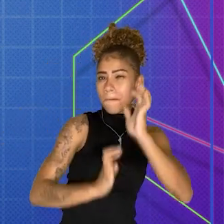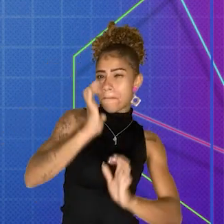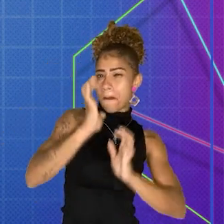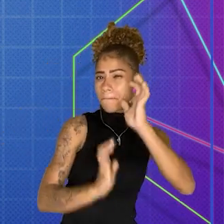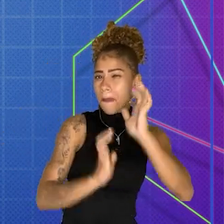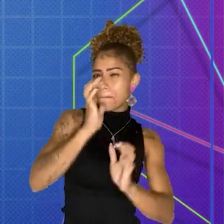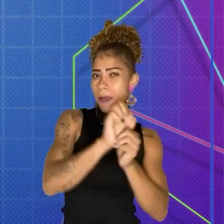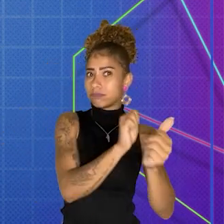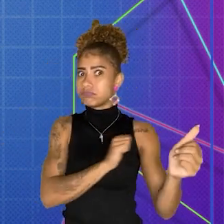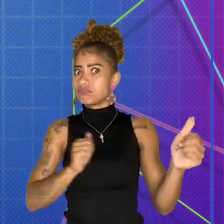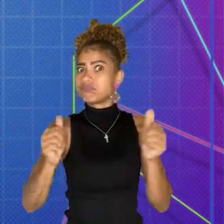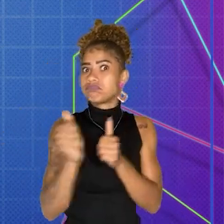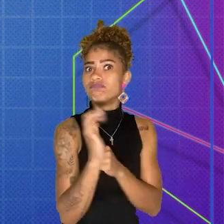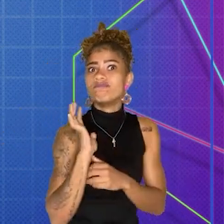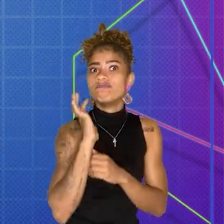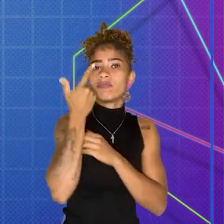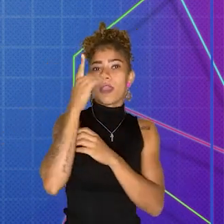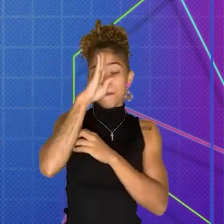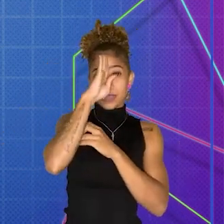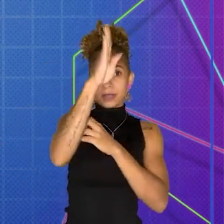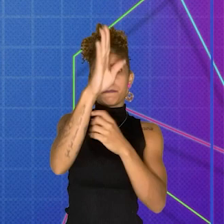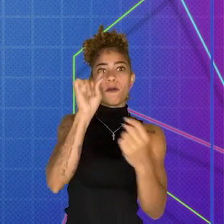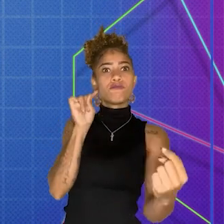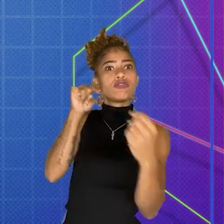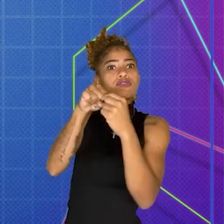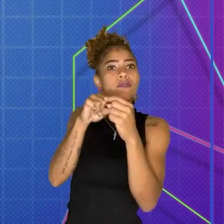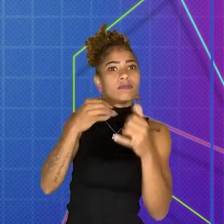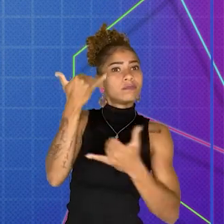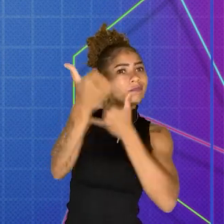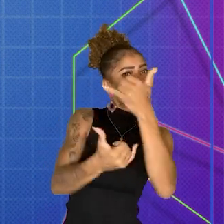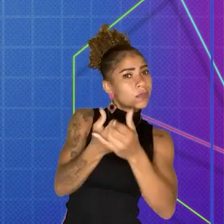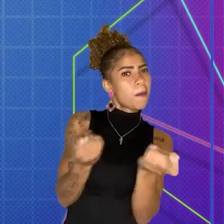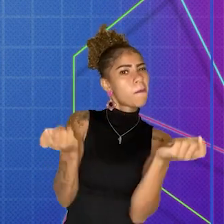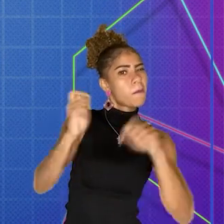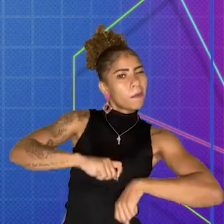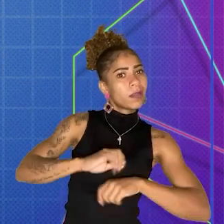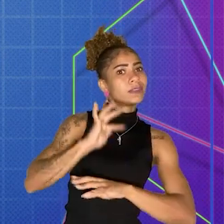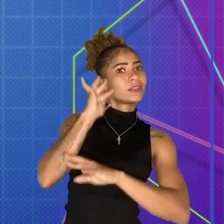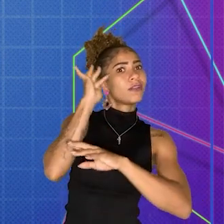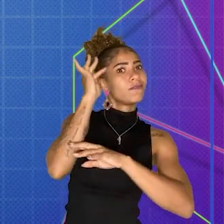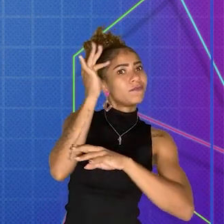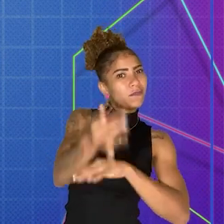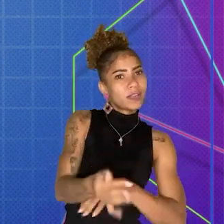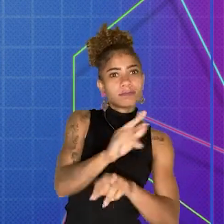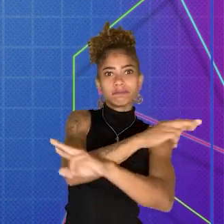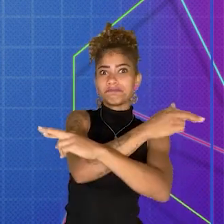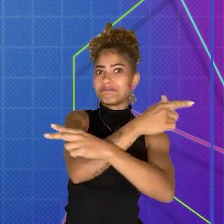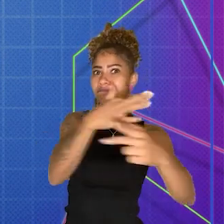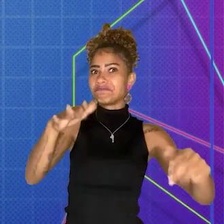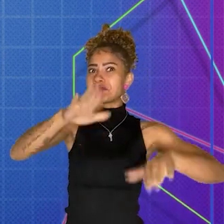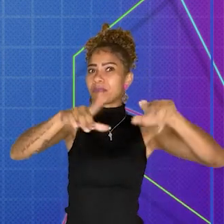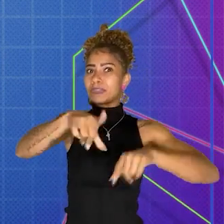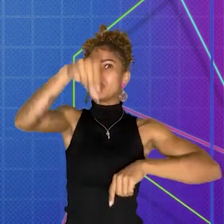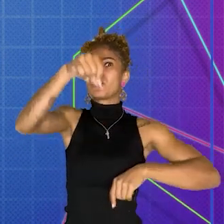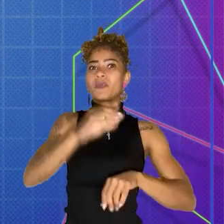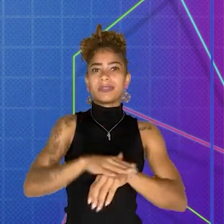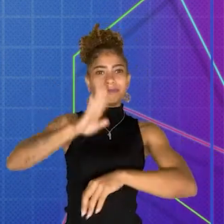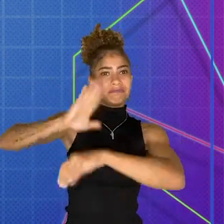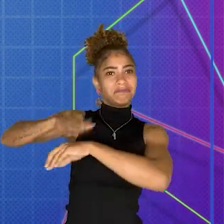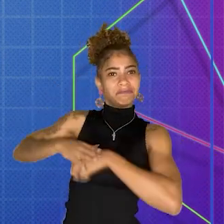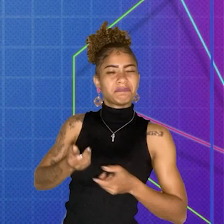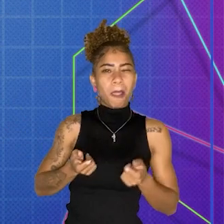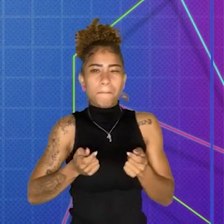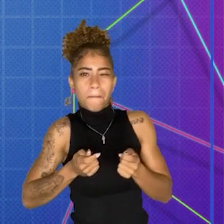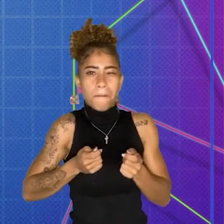o antagonista, resolução dos conflitos principais e secundários e uma possibilidade de finais múltiplos, dependendo das escolhas do